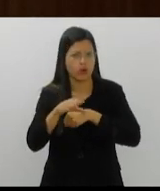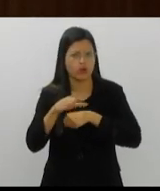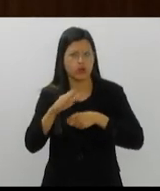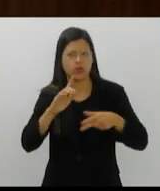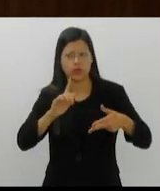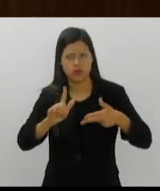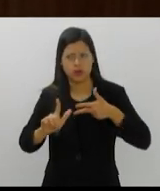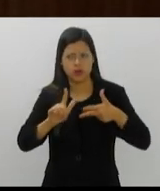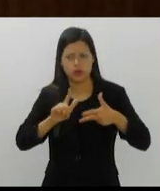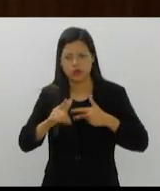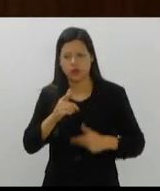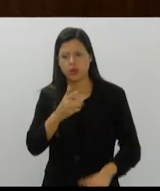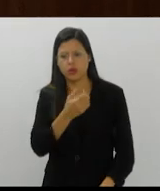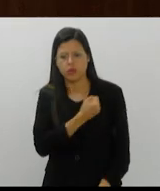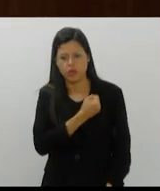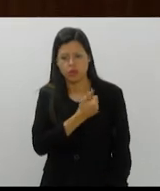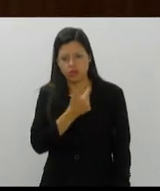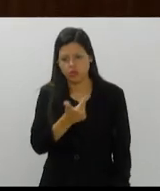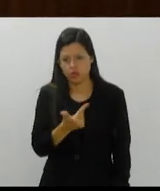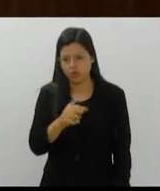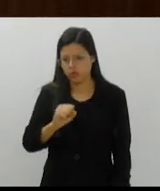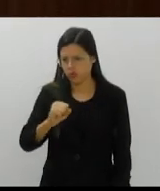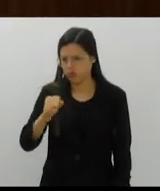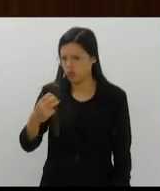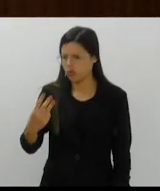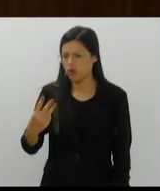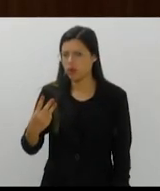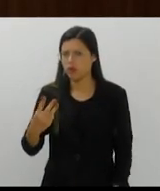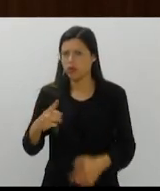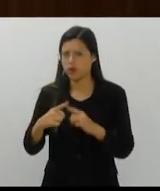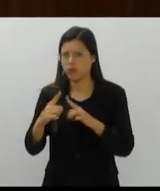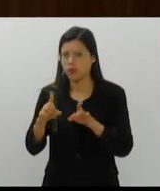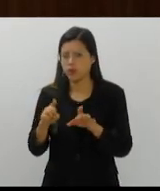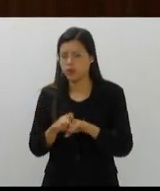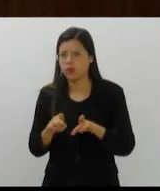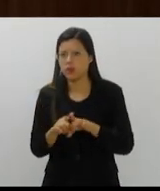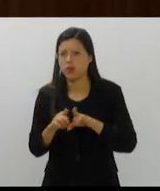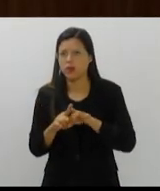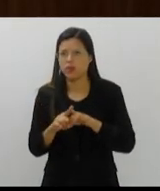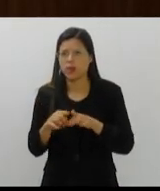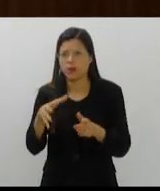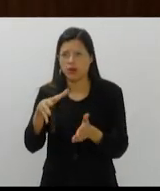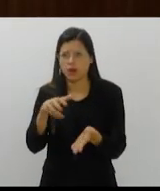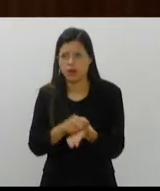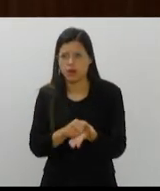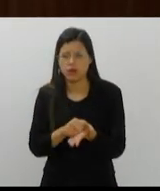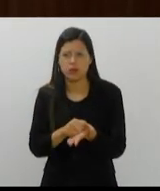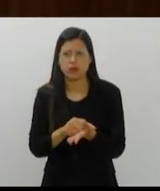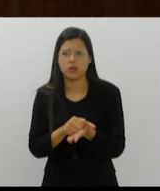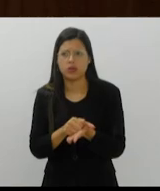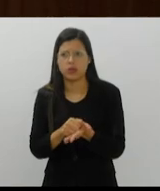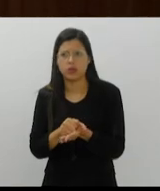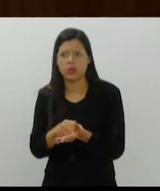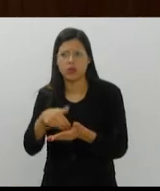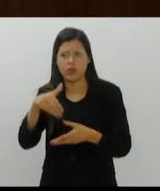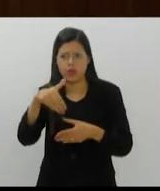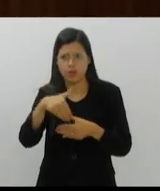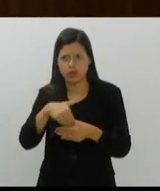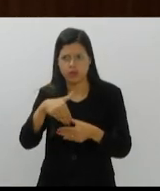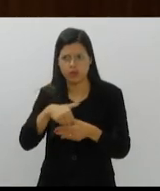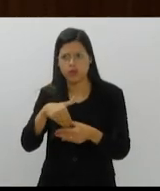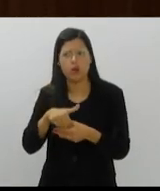do 283, mas também registro que o voto da Comissão de